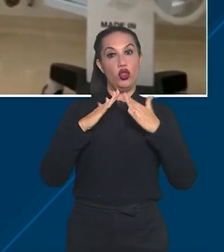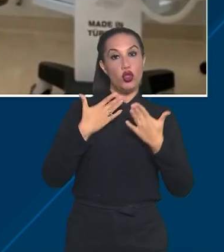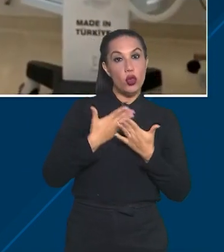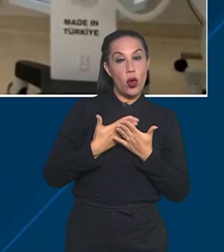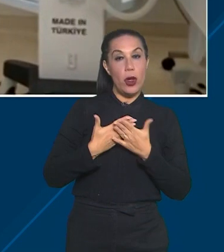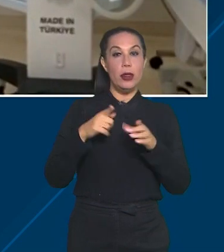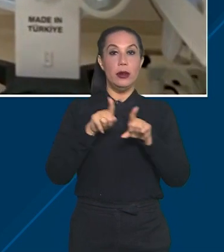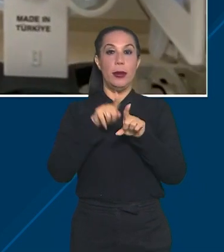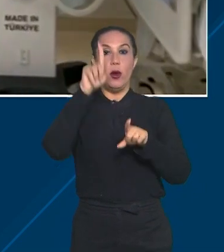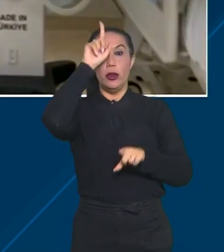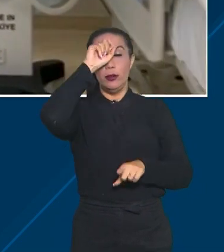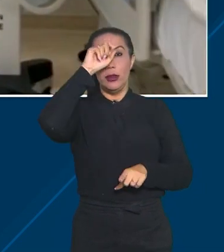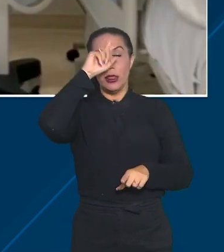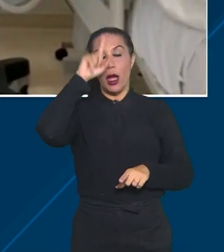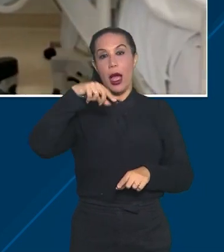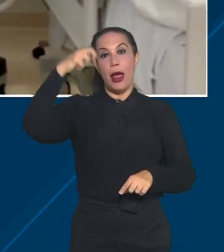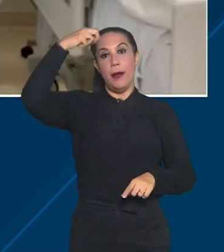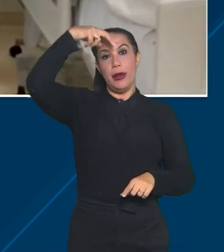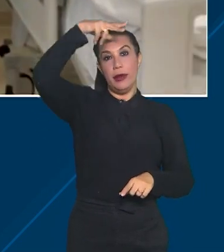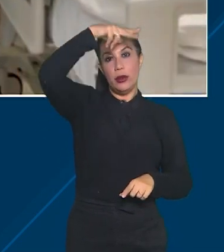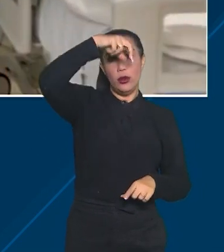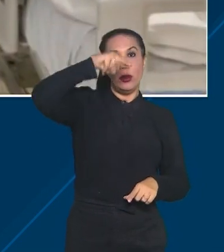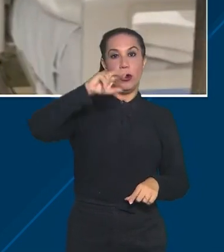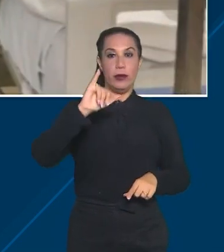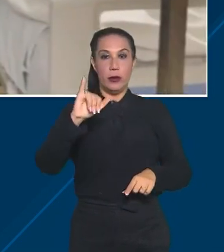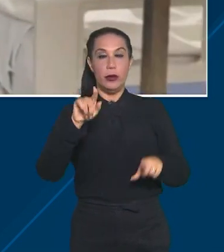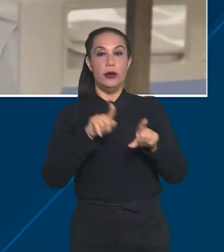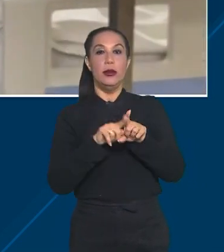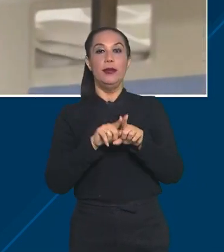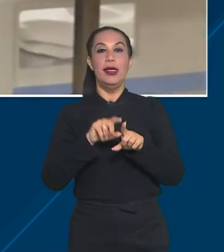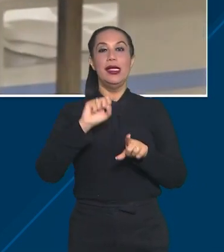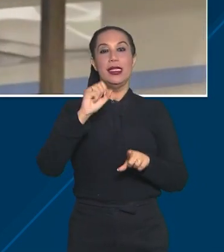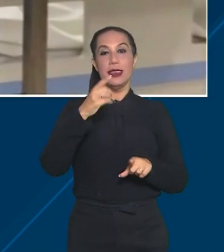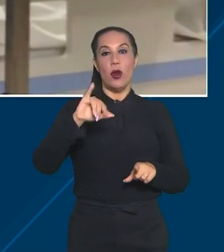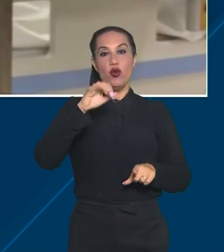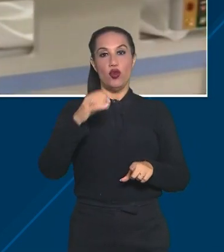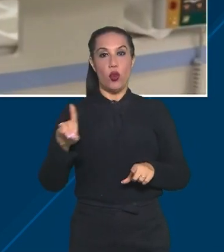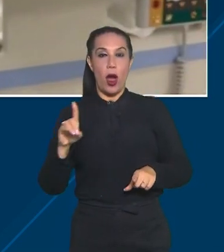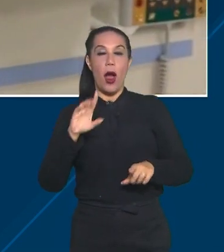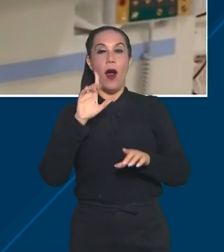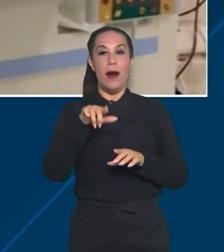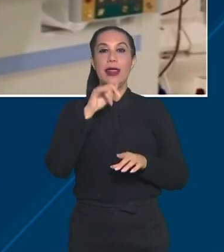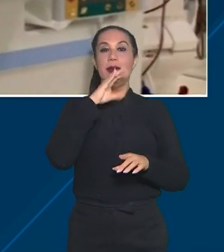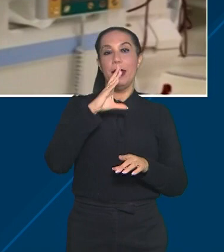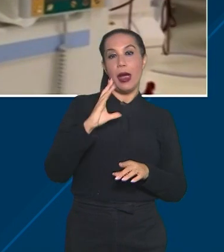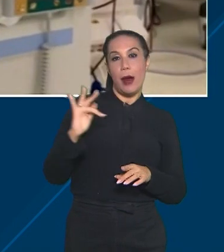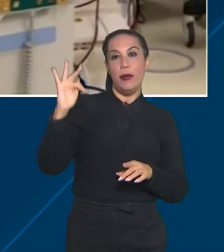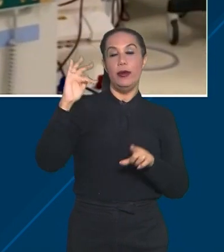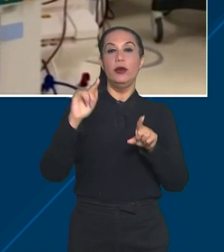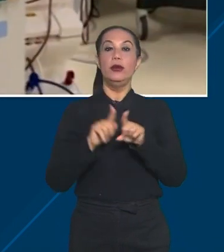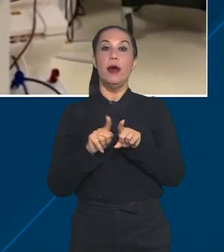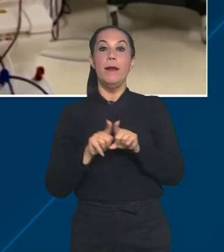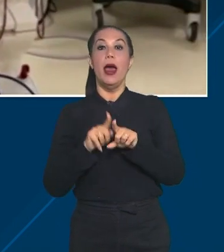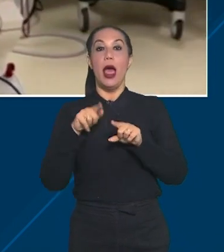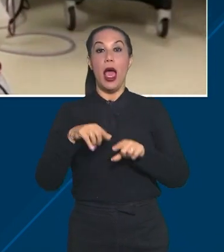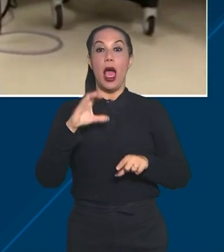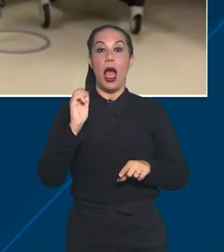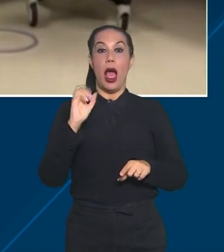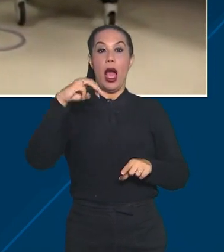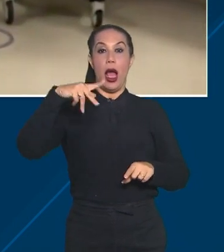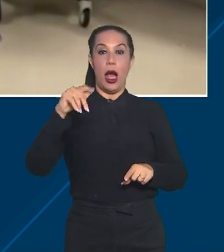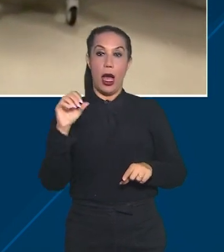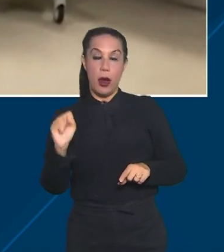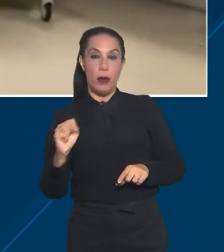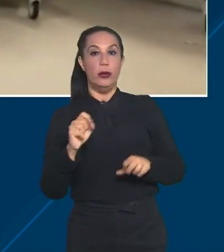de saúde. É o caso das prefeituras de Nova Iguaçu e de São João de Meriti, na Baixada Fluminense, de Cabo Frio, na região dos Lagos, e de Campos, no